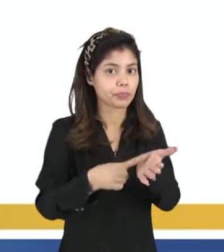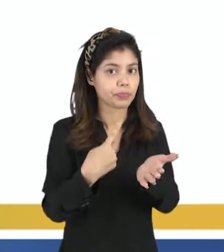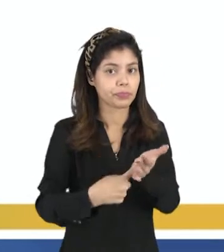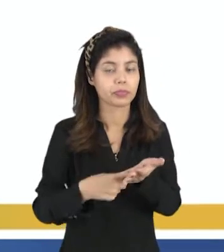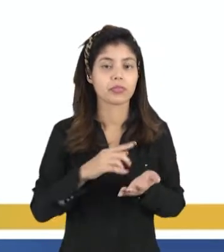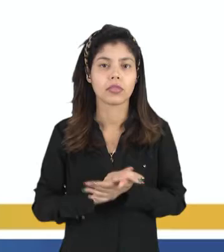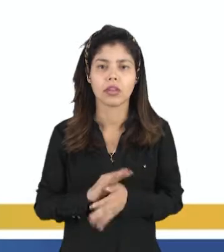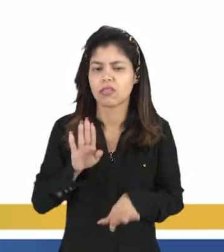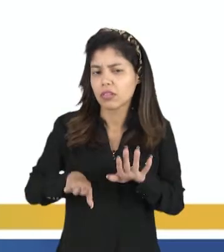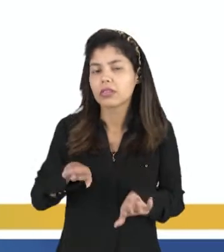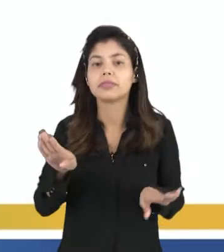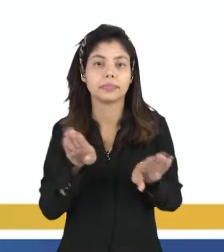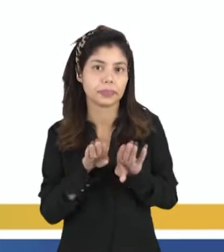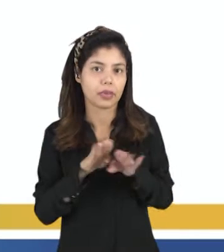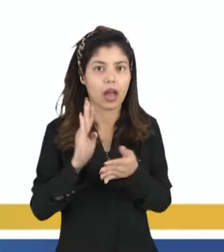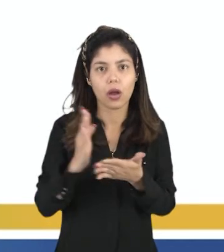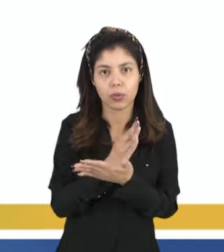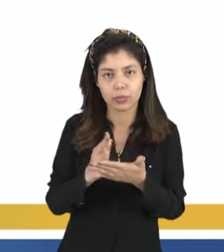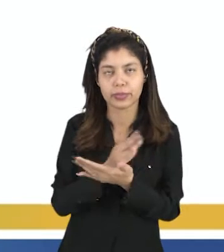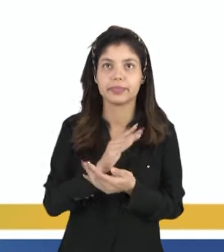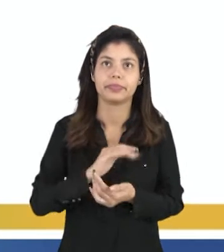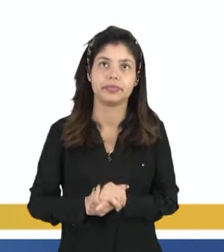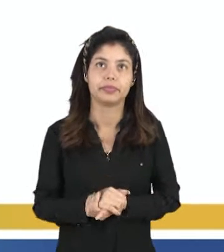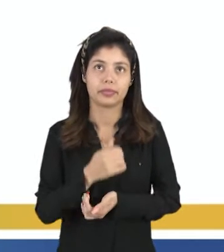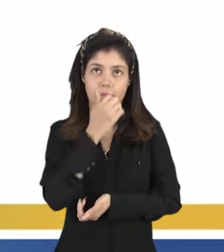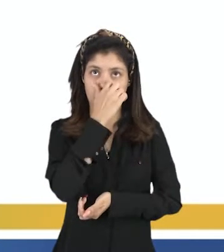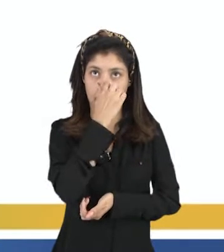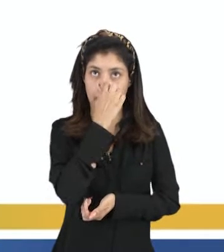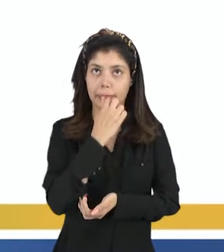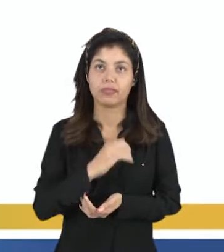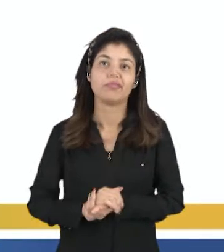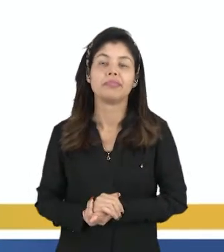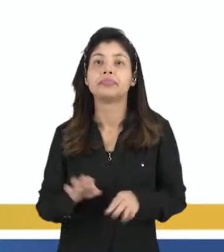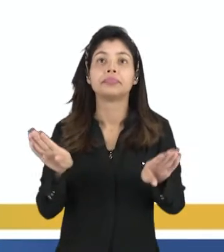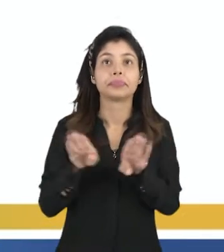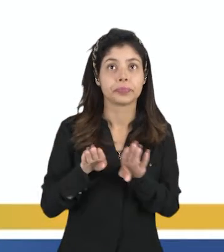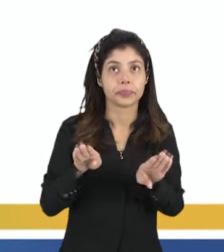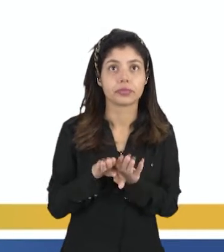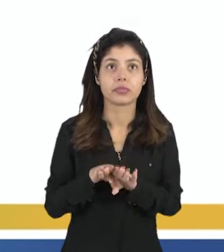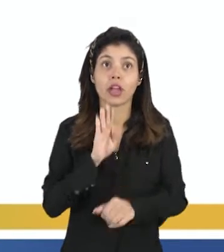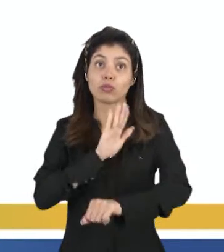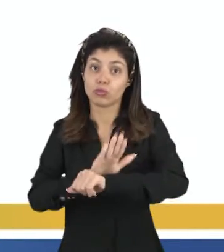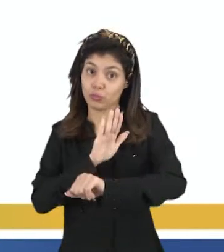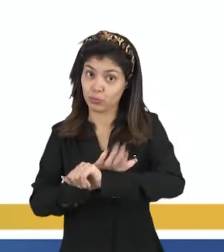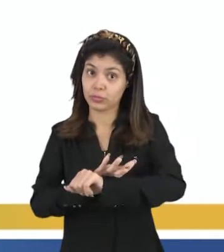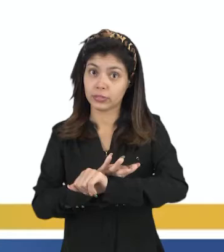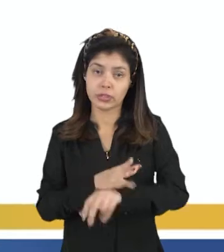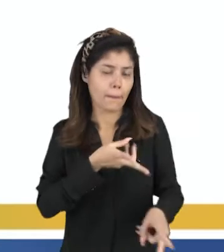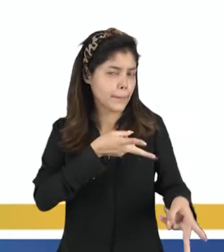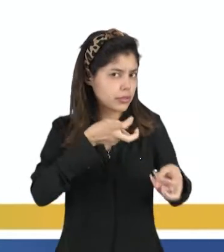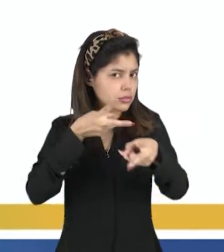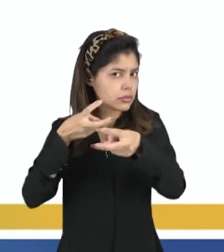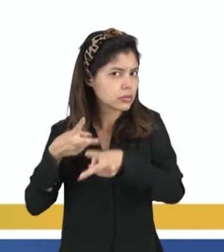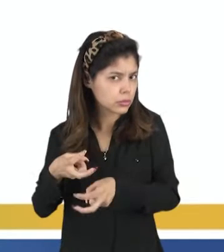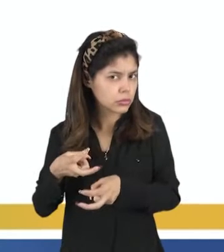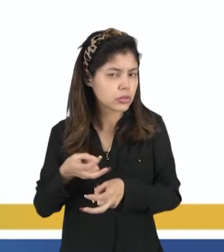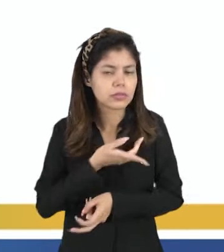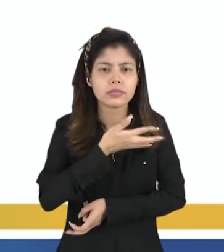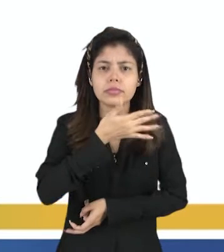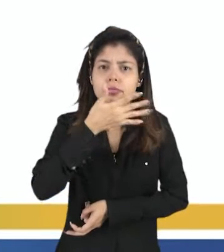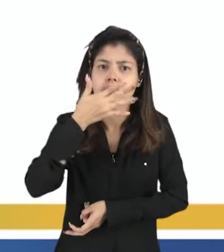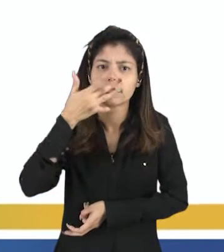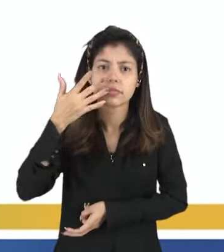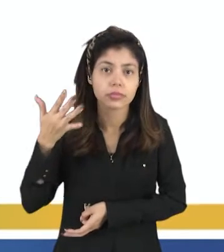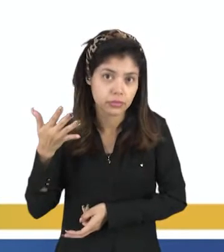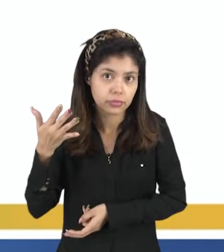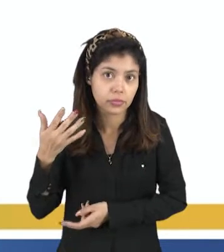Mas ele varia também de acordo com algumas espécies. O nariz, ele ajuda, por exemplo, a percebermos esses odores, no